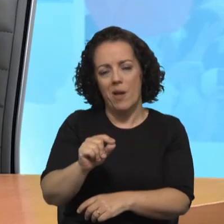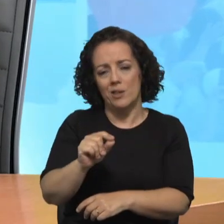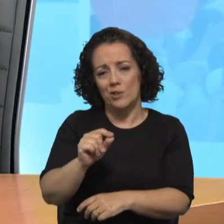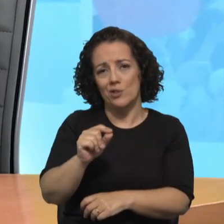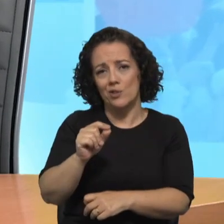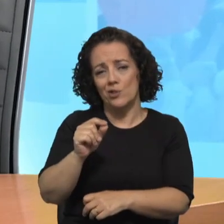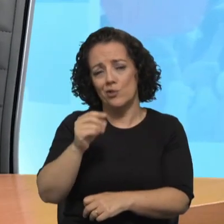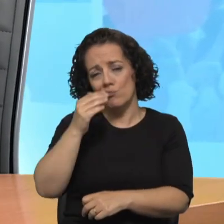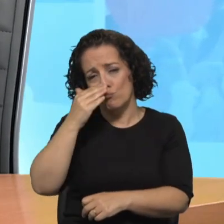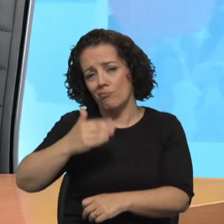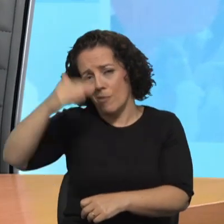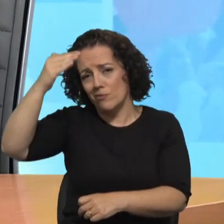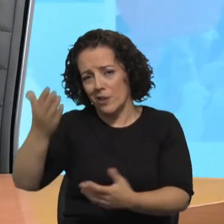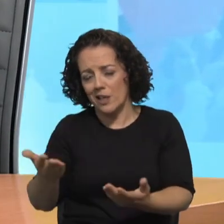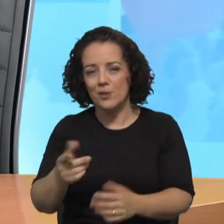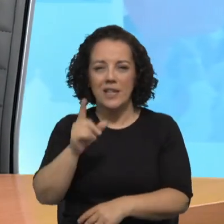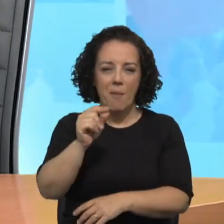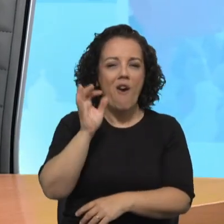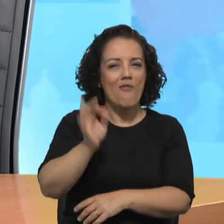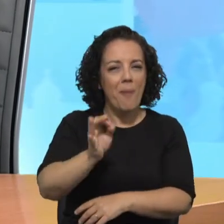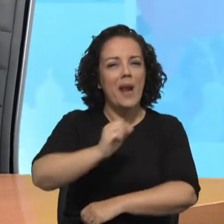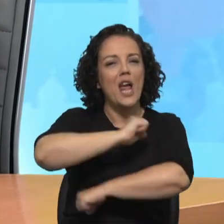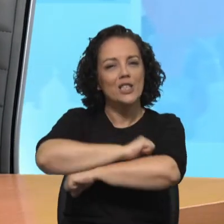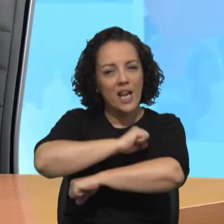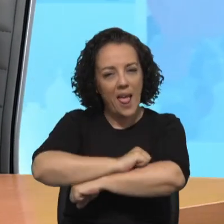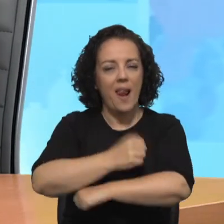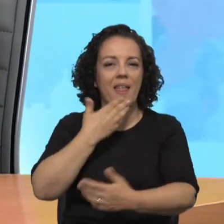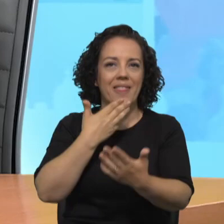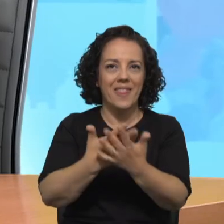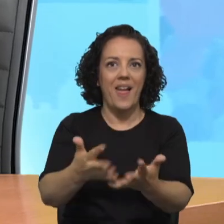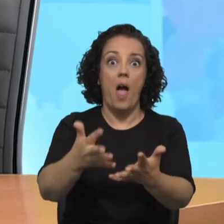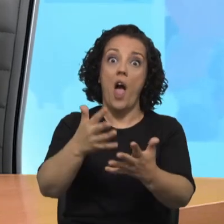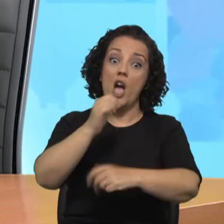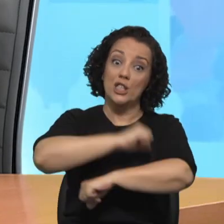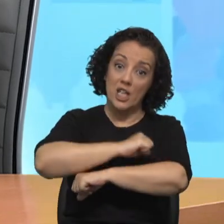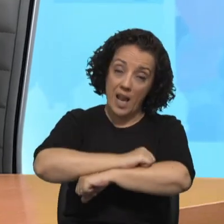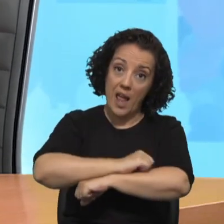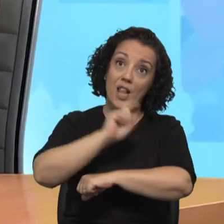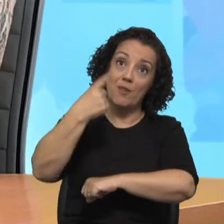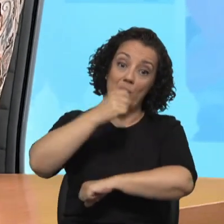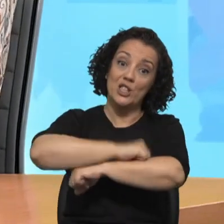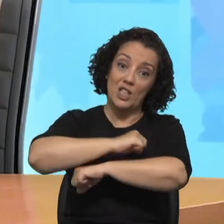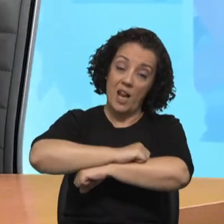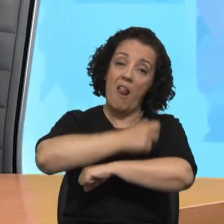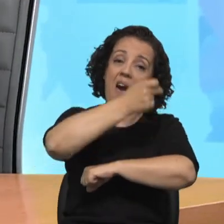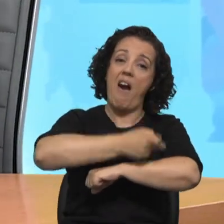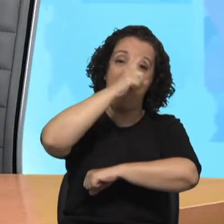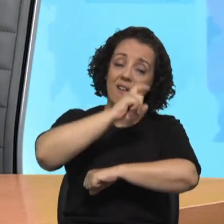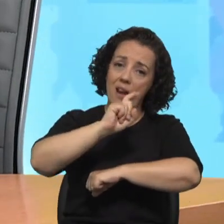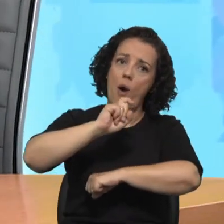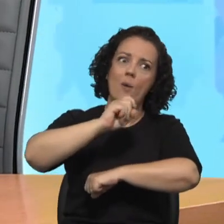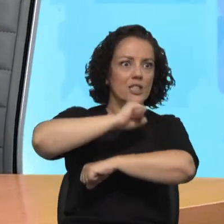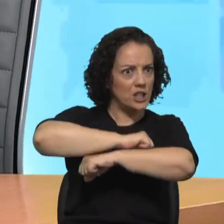já não são tão jovens. E vale a pena mesmo à janela respirar o ambiente da Jornada Mundial da Juventude. À janela é para descer da varanda, como o Papa pede,